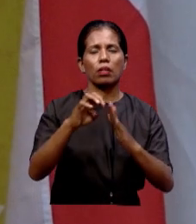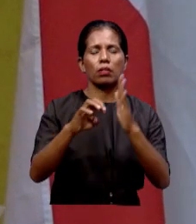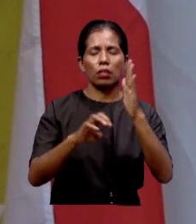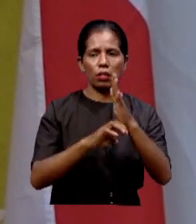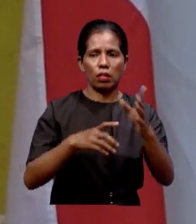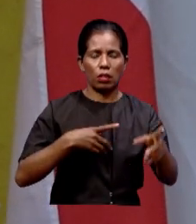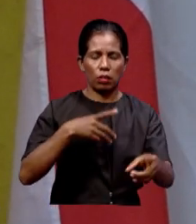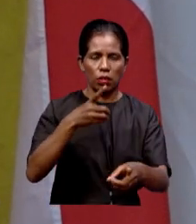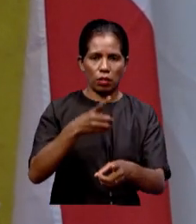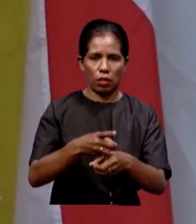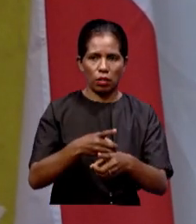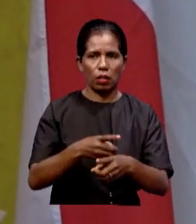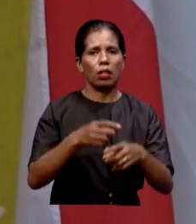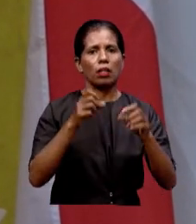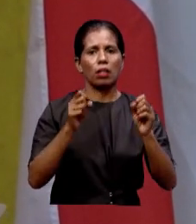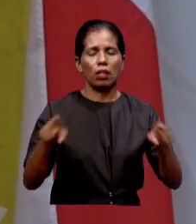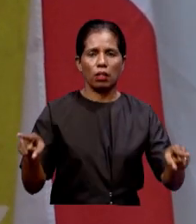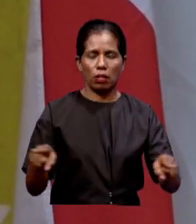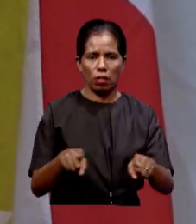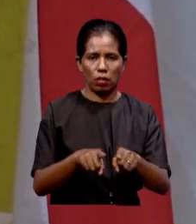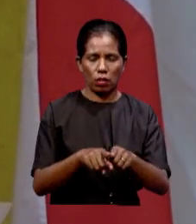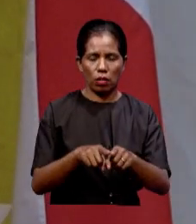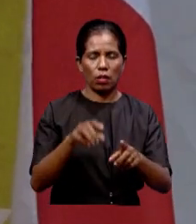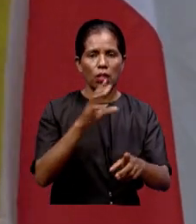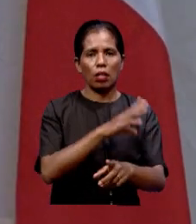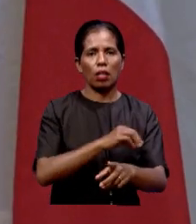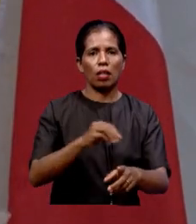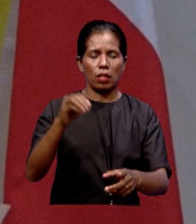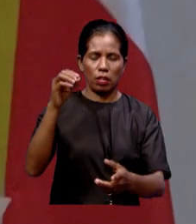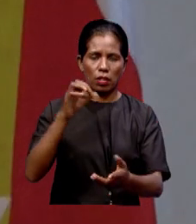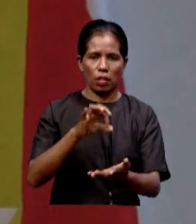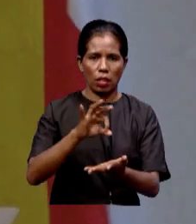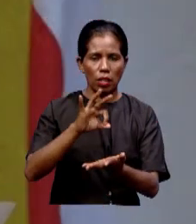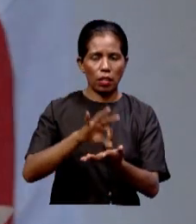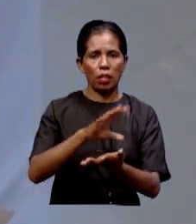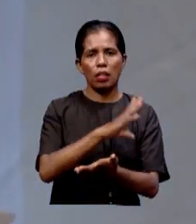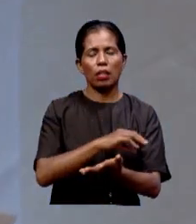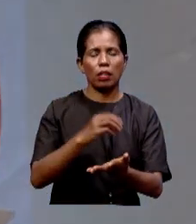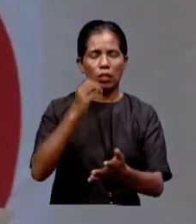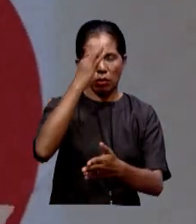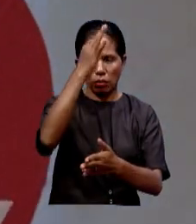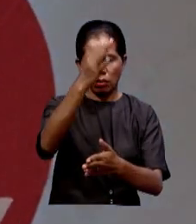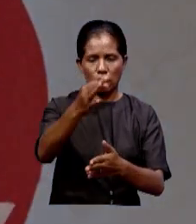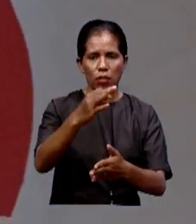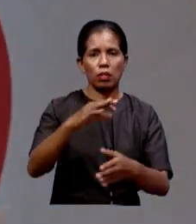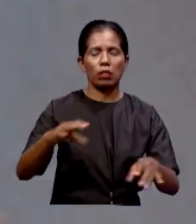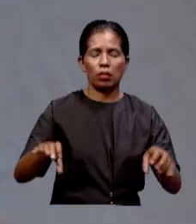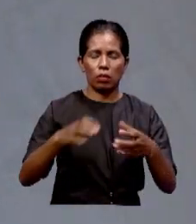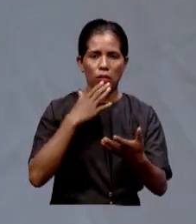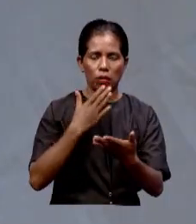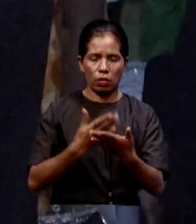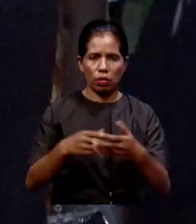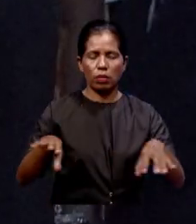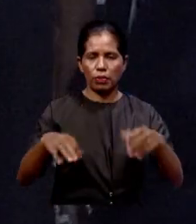direito. Nebe mak nudar fundação ba itania futur amizade no